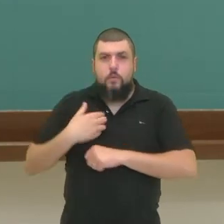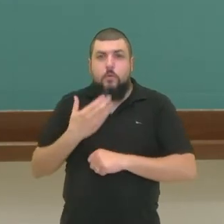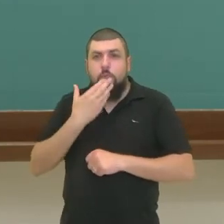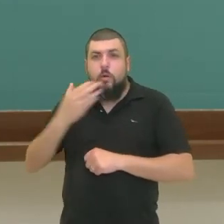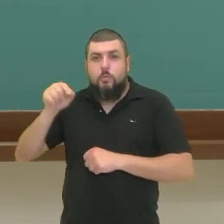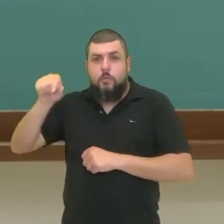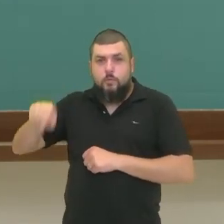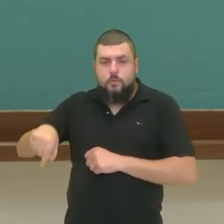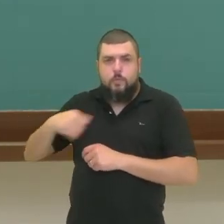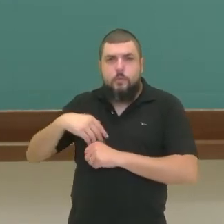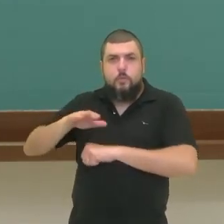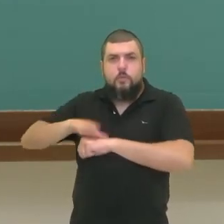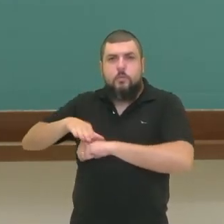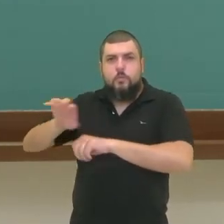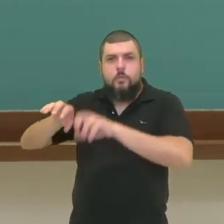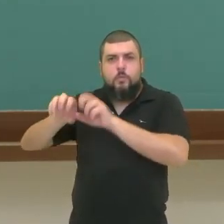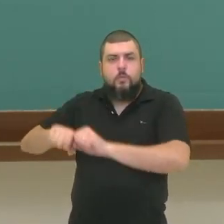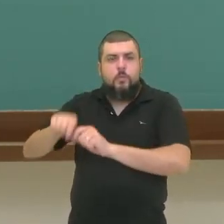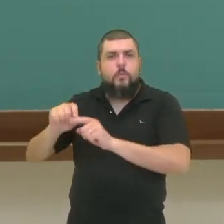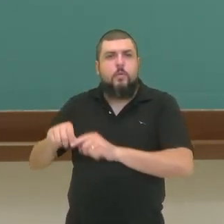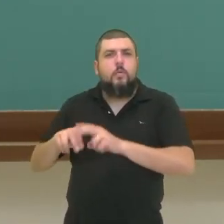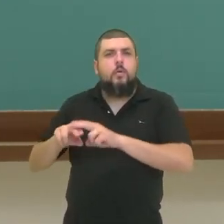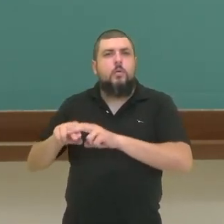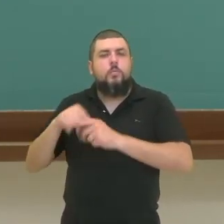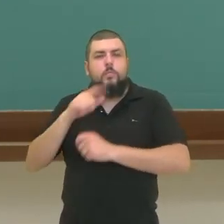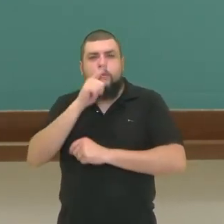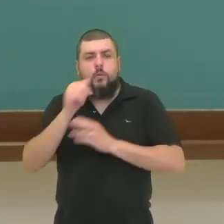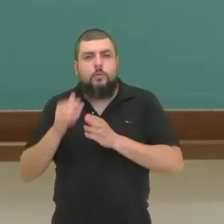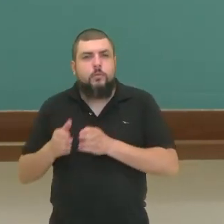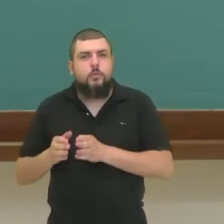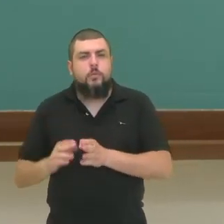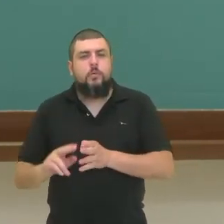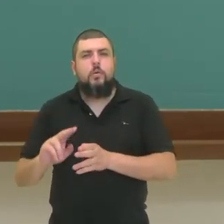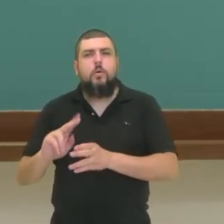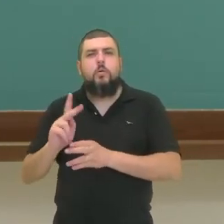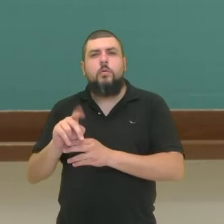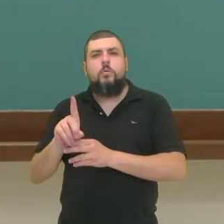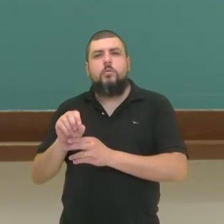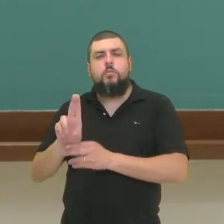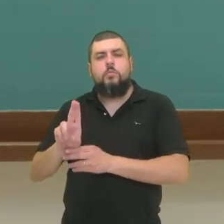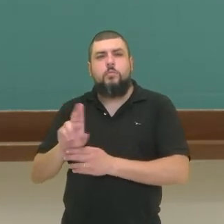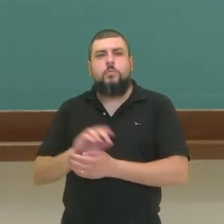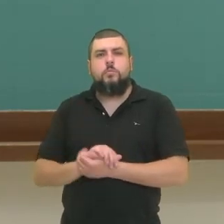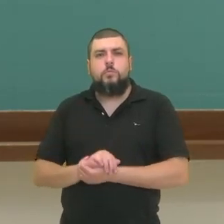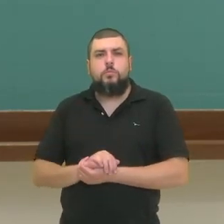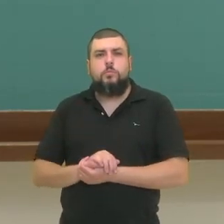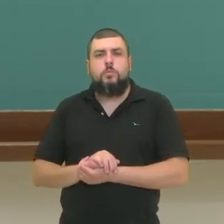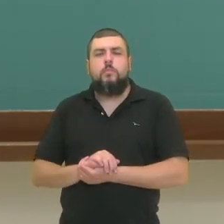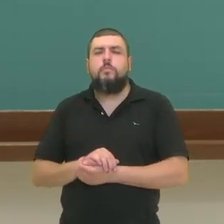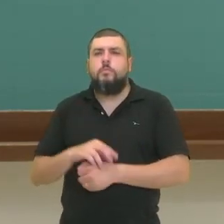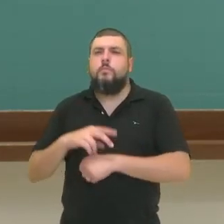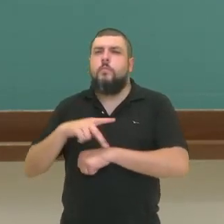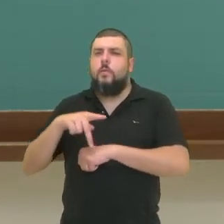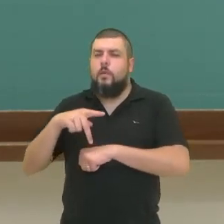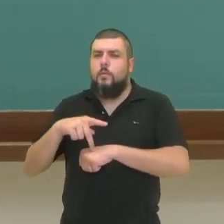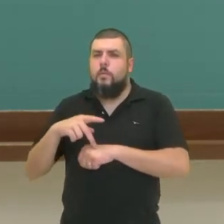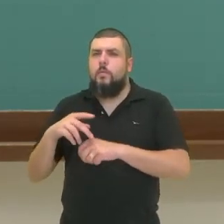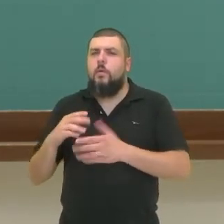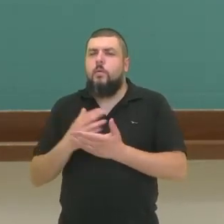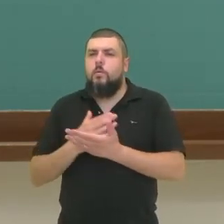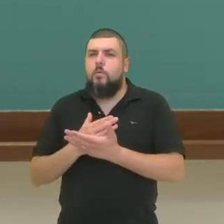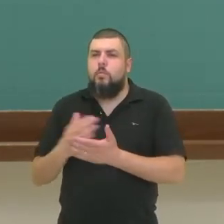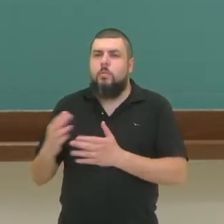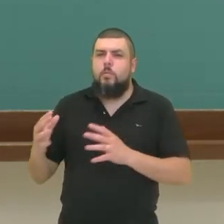para eles por conta da nascente do rio Hindu. E esses países passam a